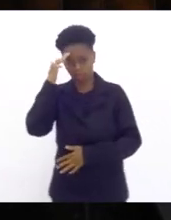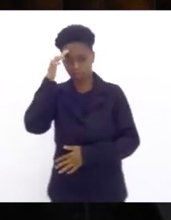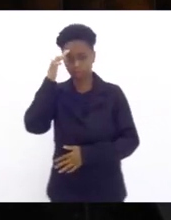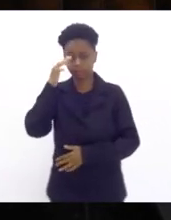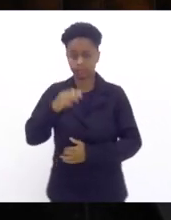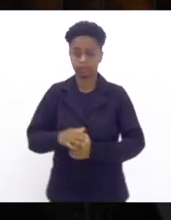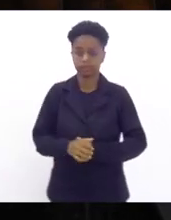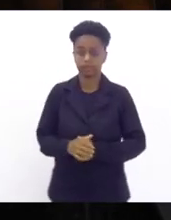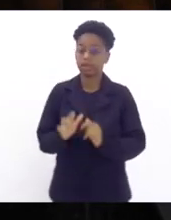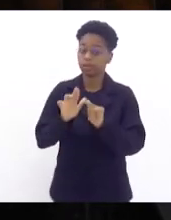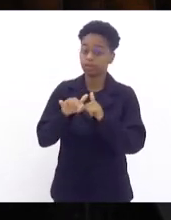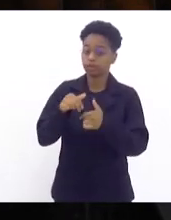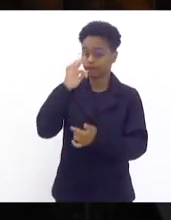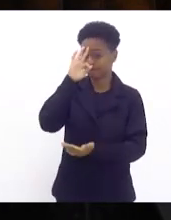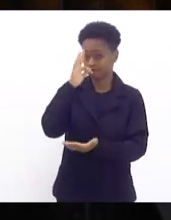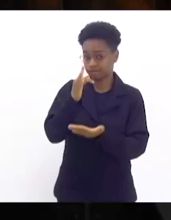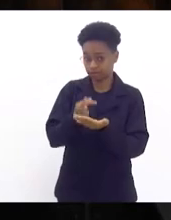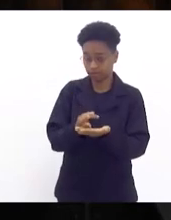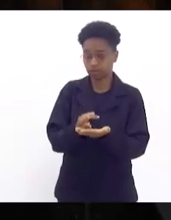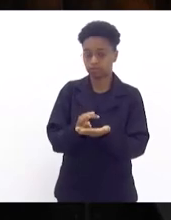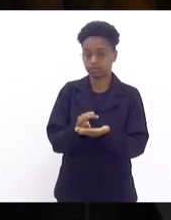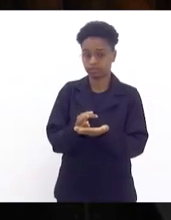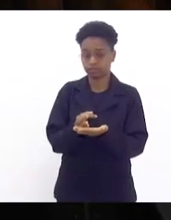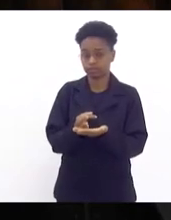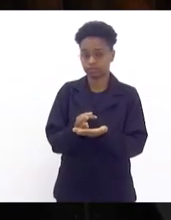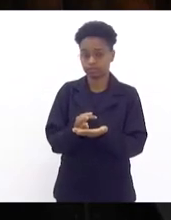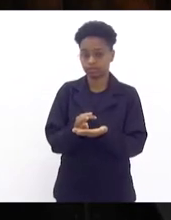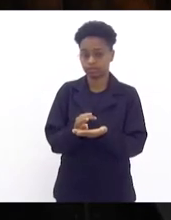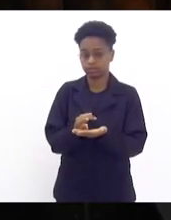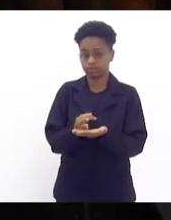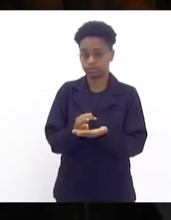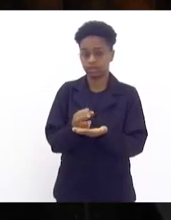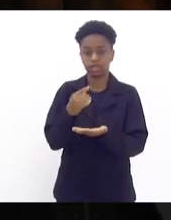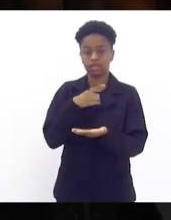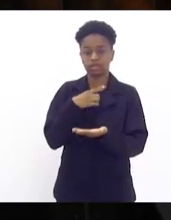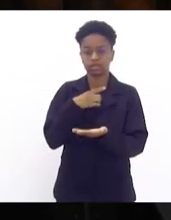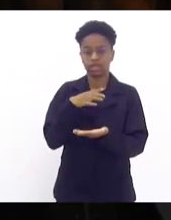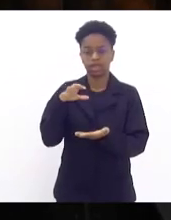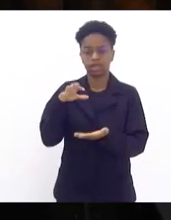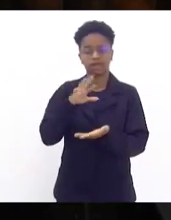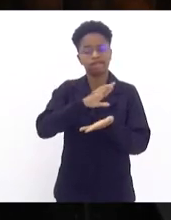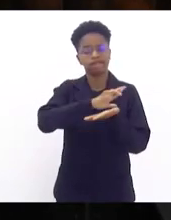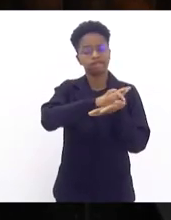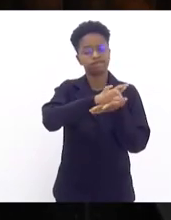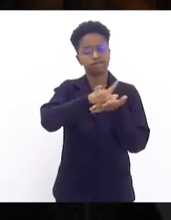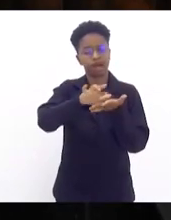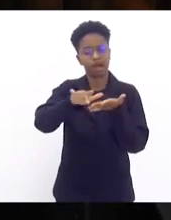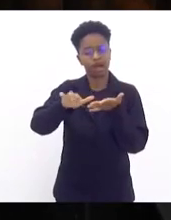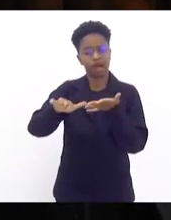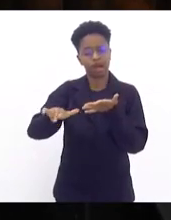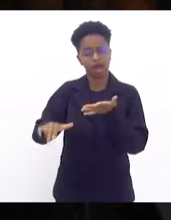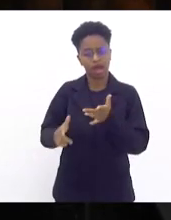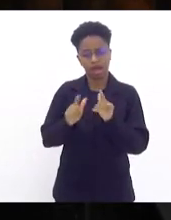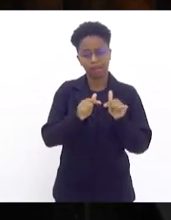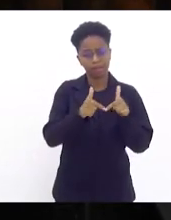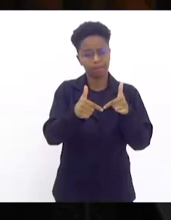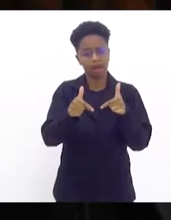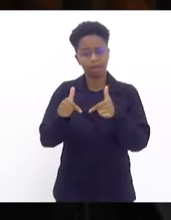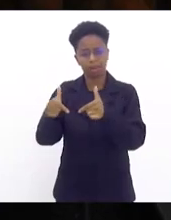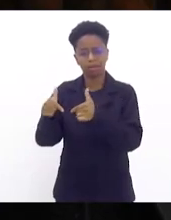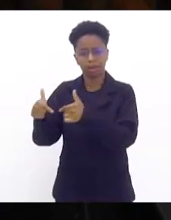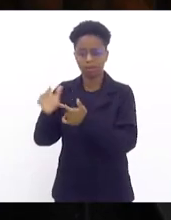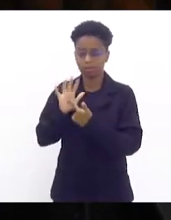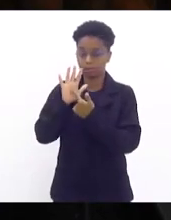através da fé nas suas diversas manifestações é importante